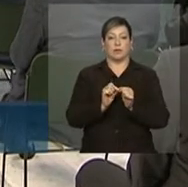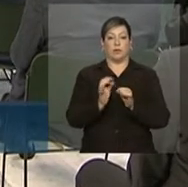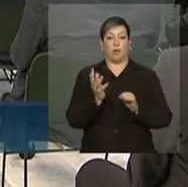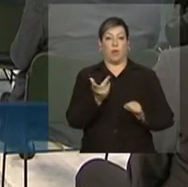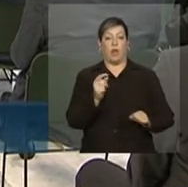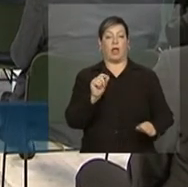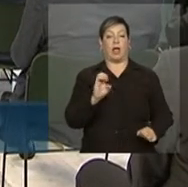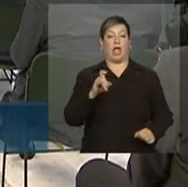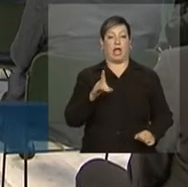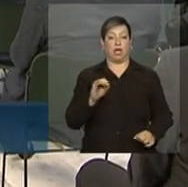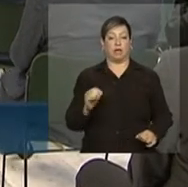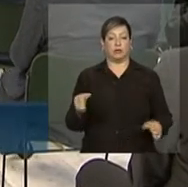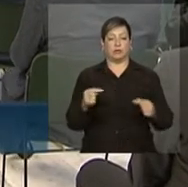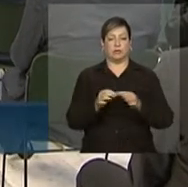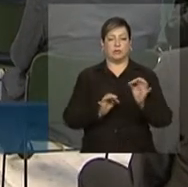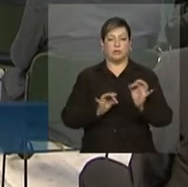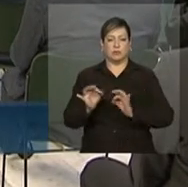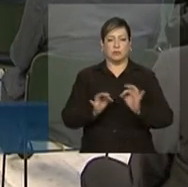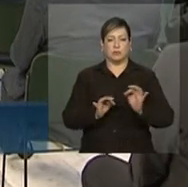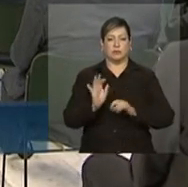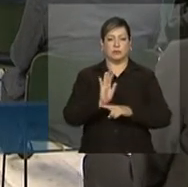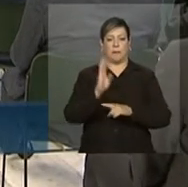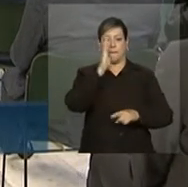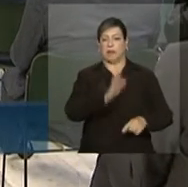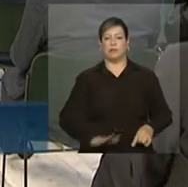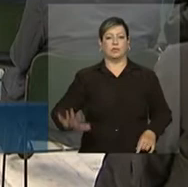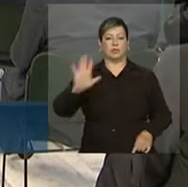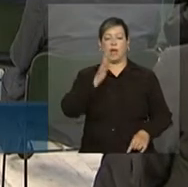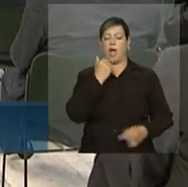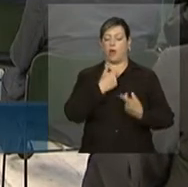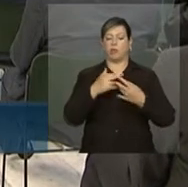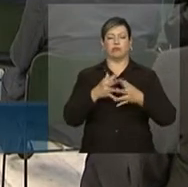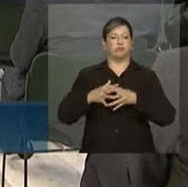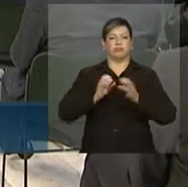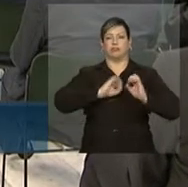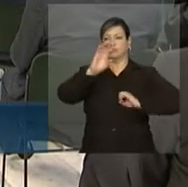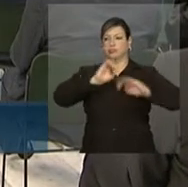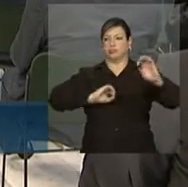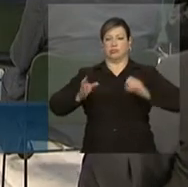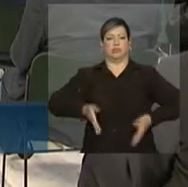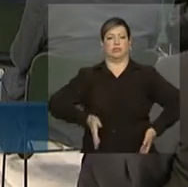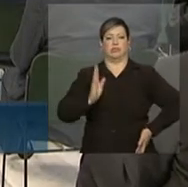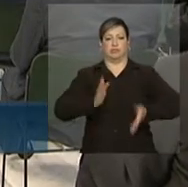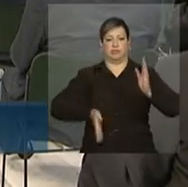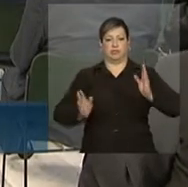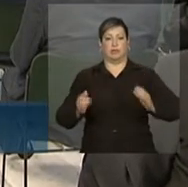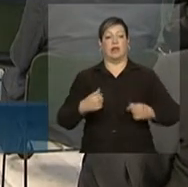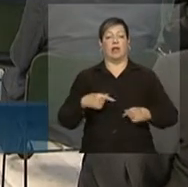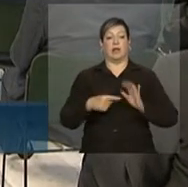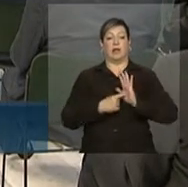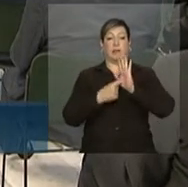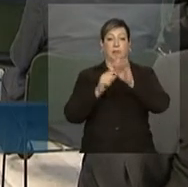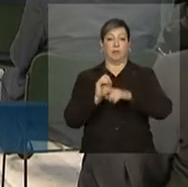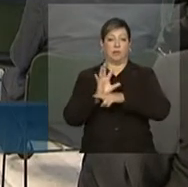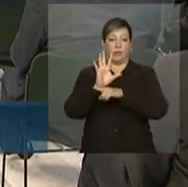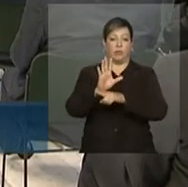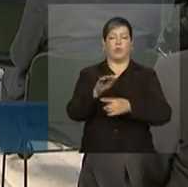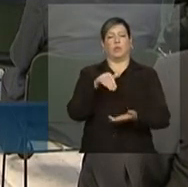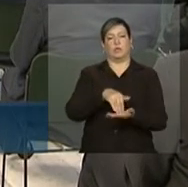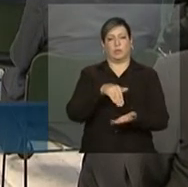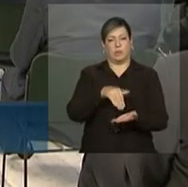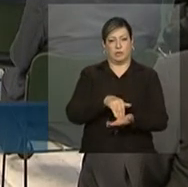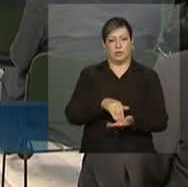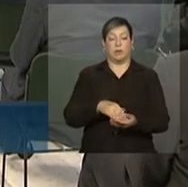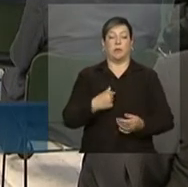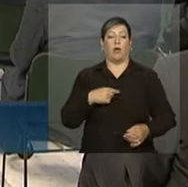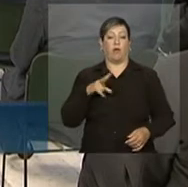eixos estruturantes nacionais para escoamento da nossa safra. Eu vou deixar essa transparência por último. Porque, aliás,